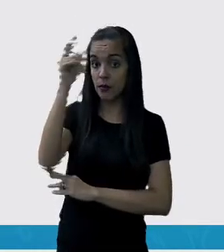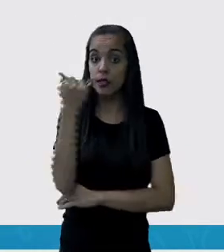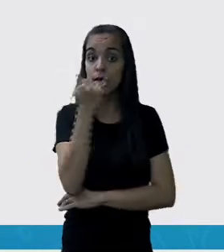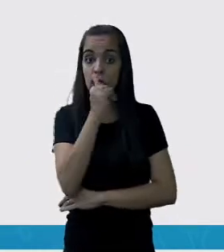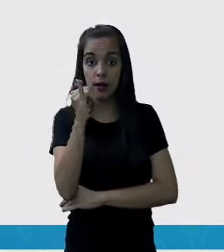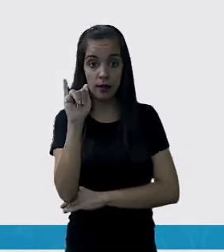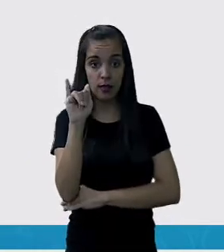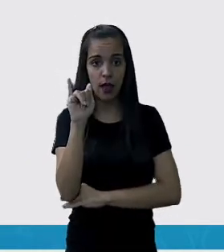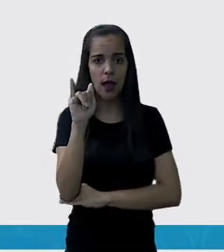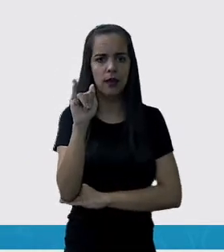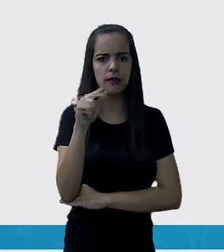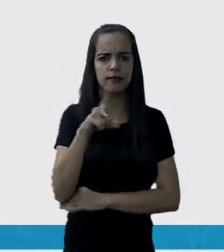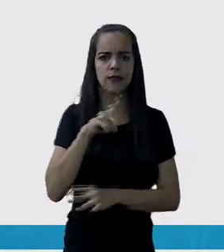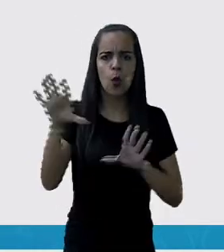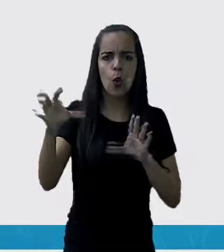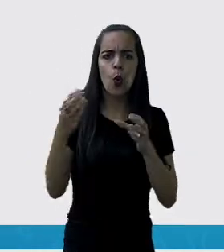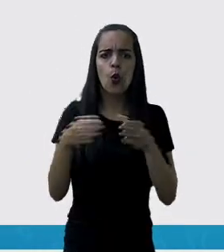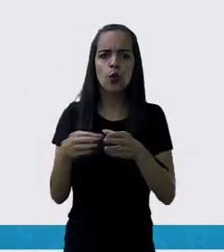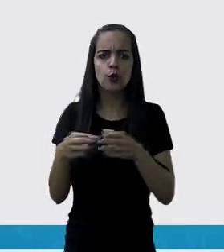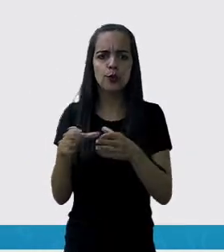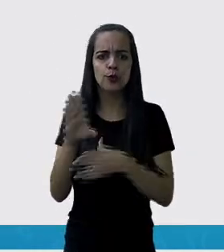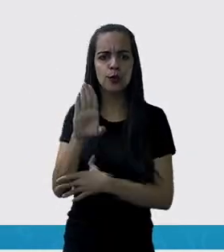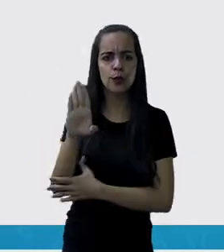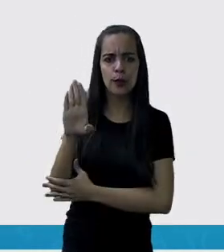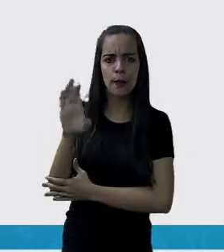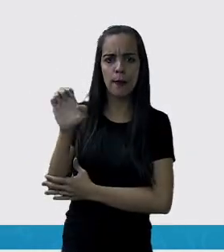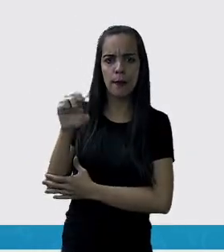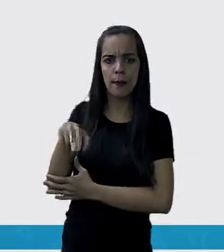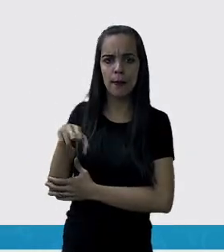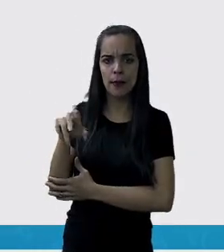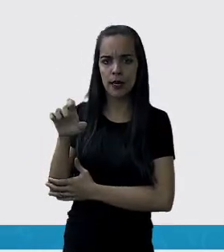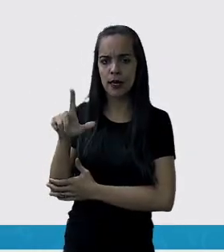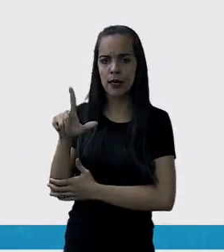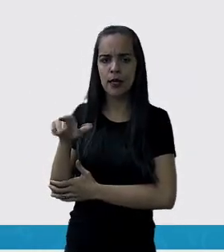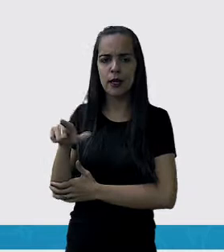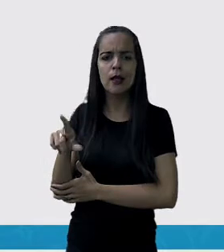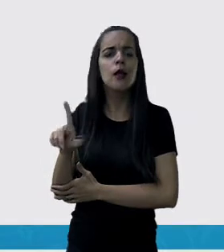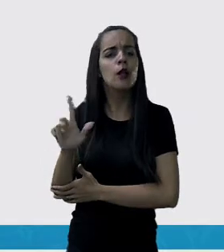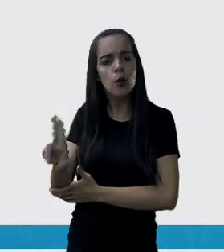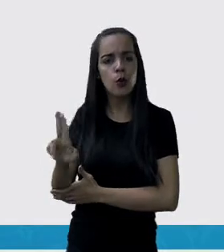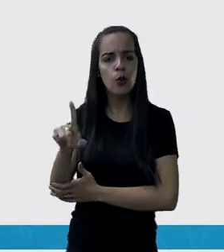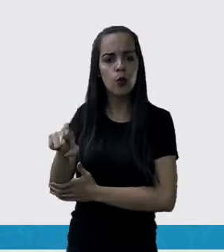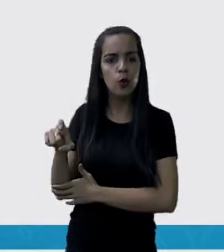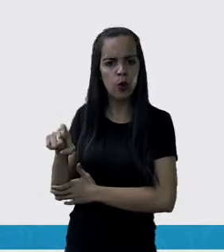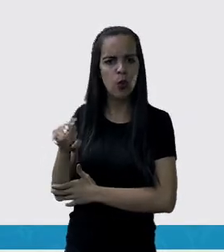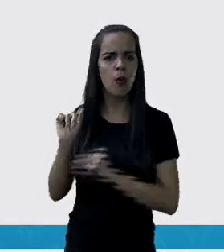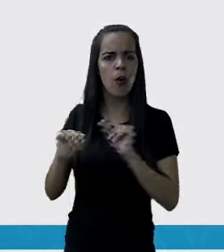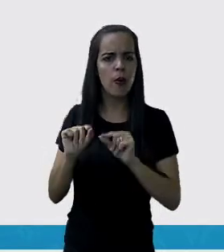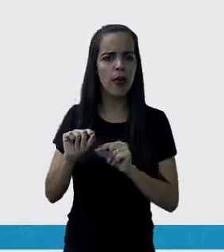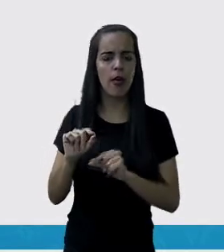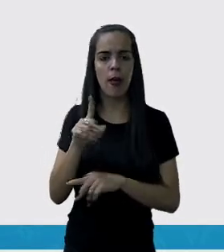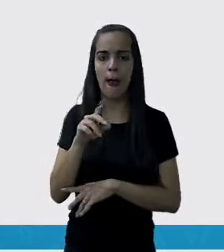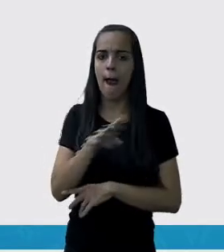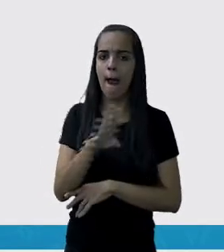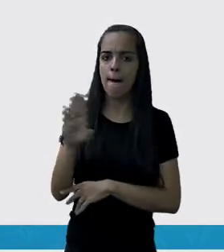dizer aqui que o Benelux, tá? Foi